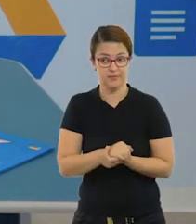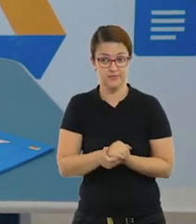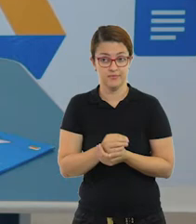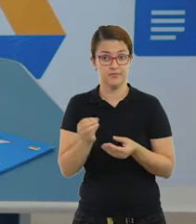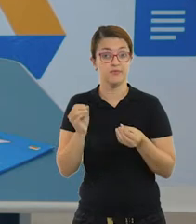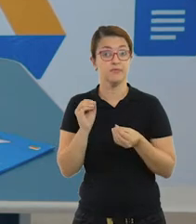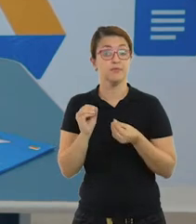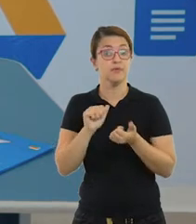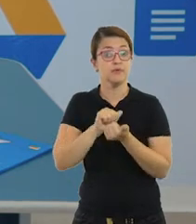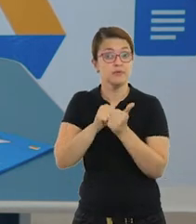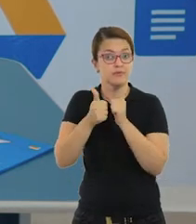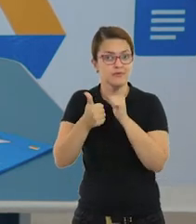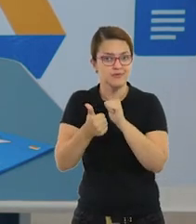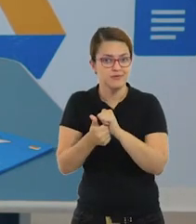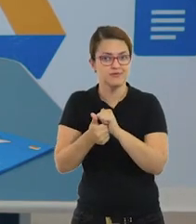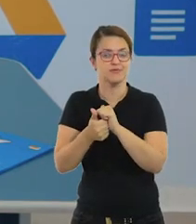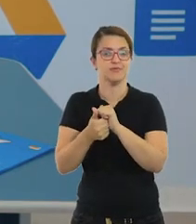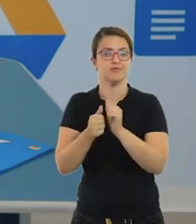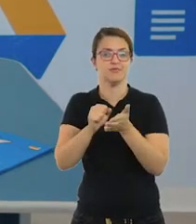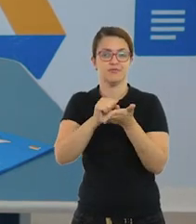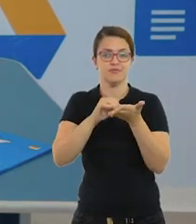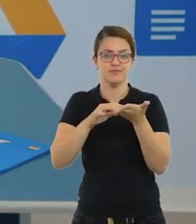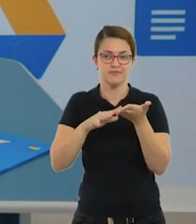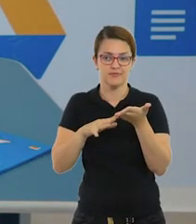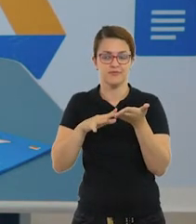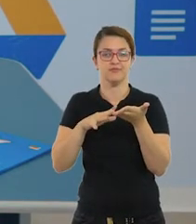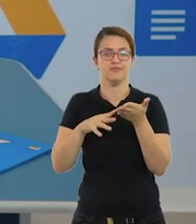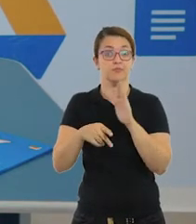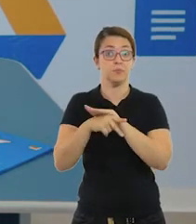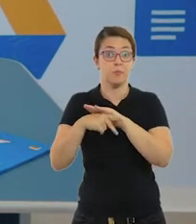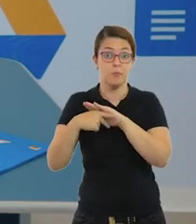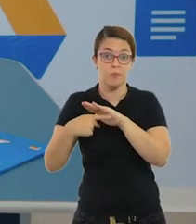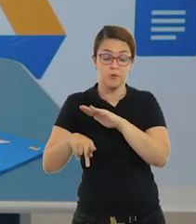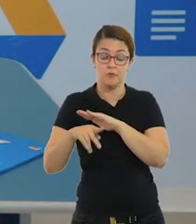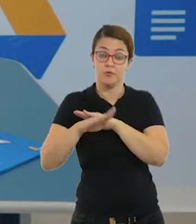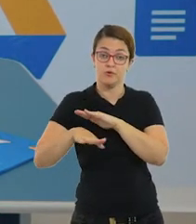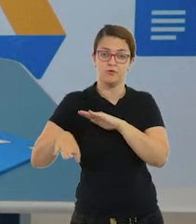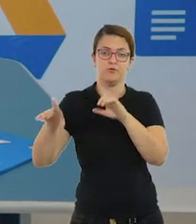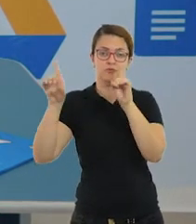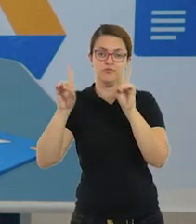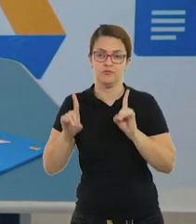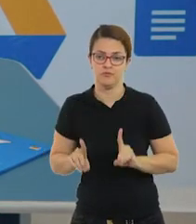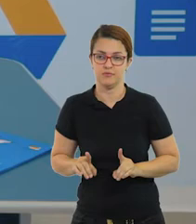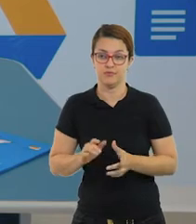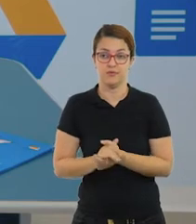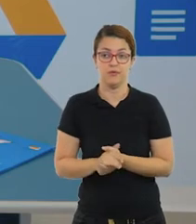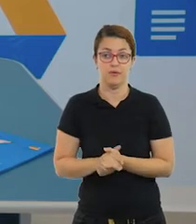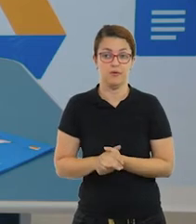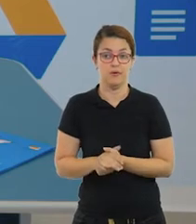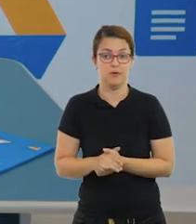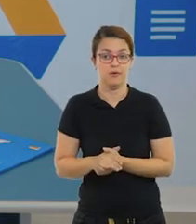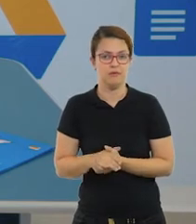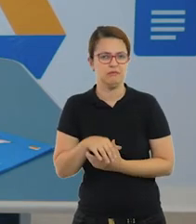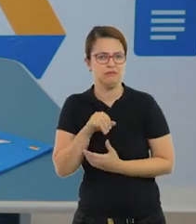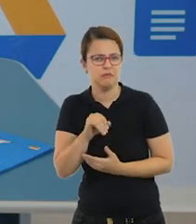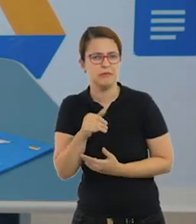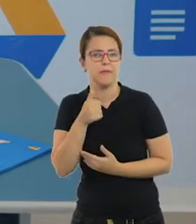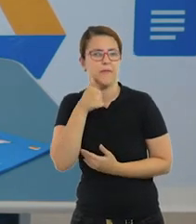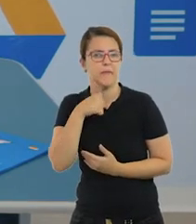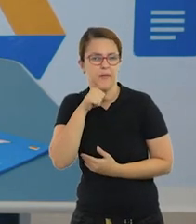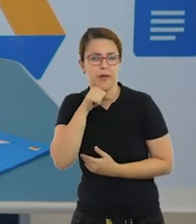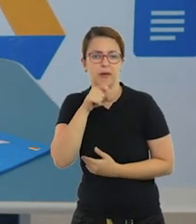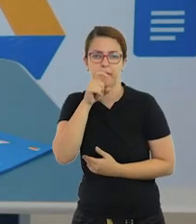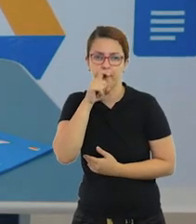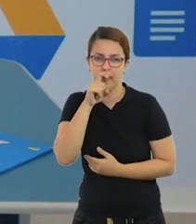sobre possibilidades de adaptações do nosso lição de casa para crianças com deficiência. Então se liga, se você é